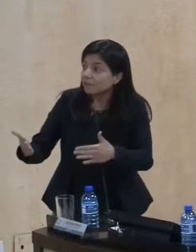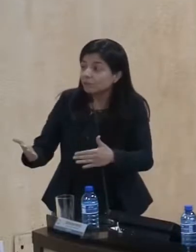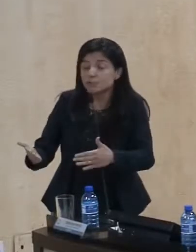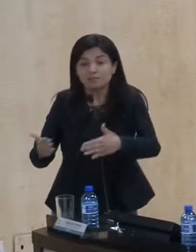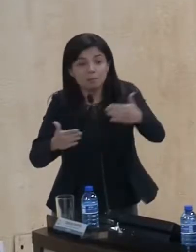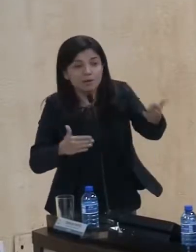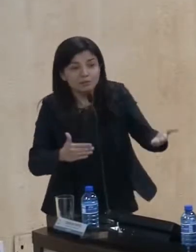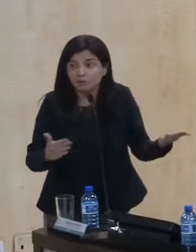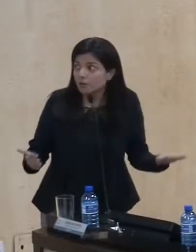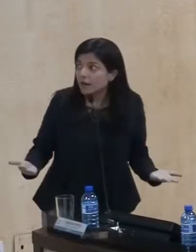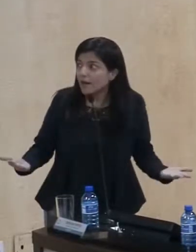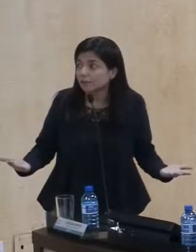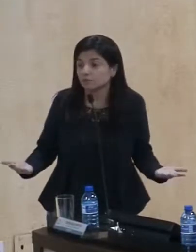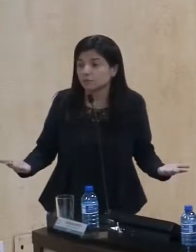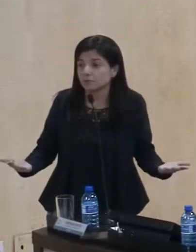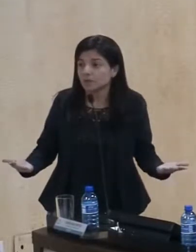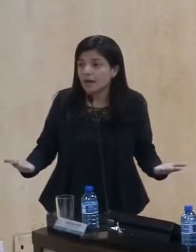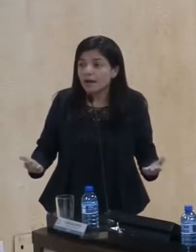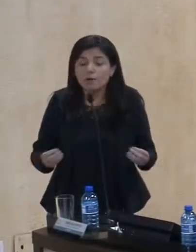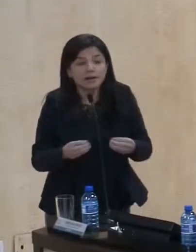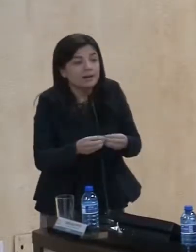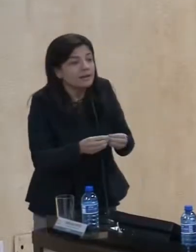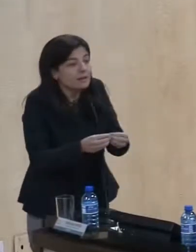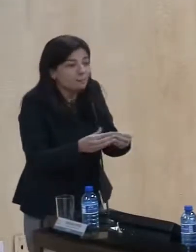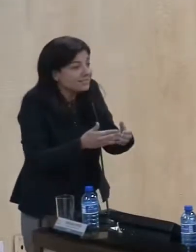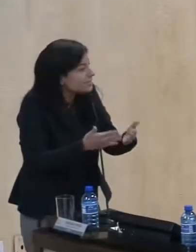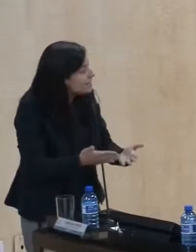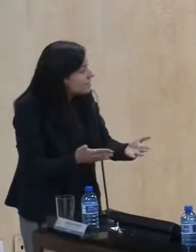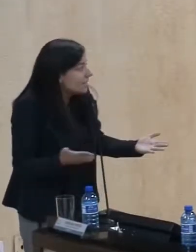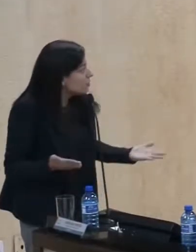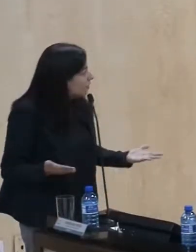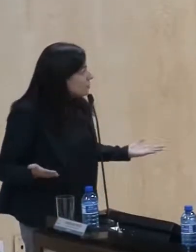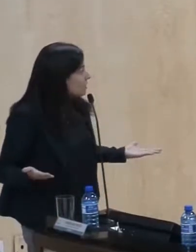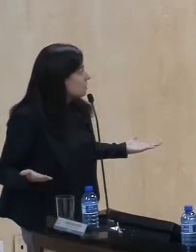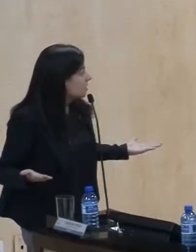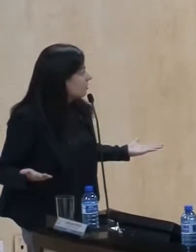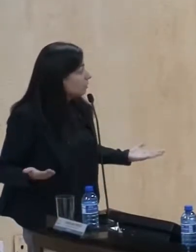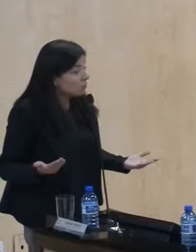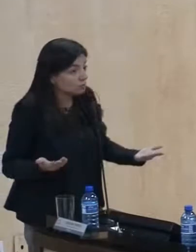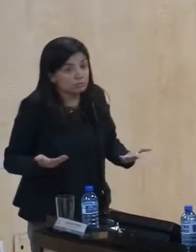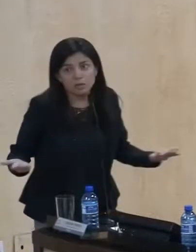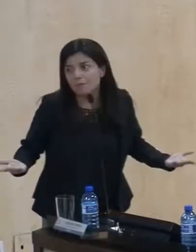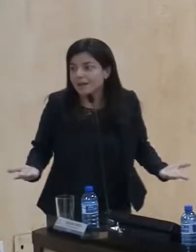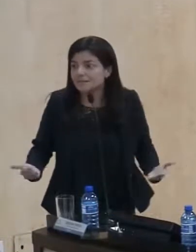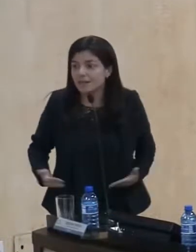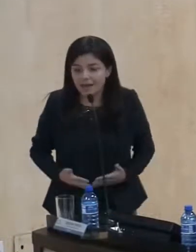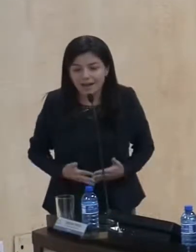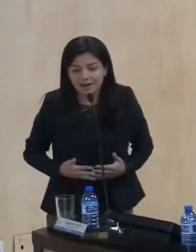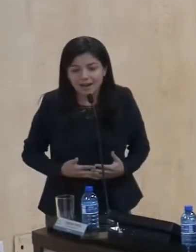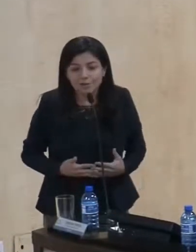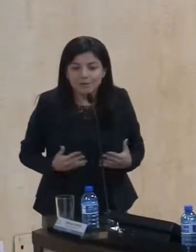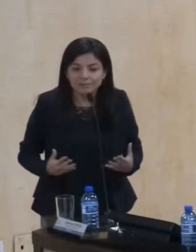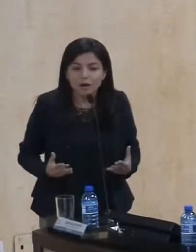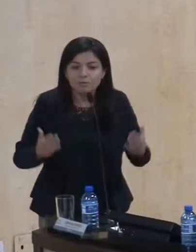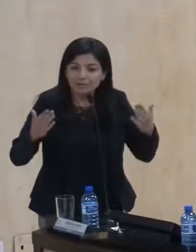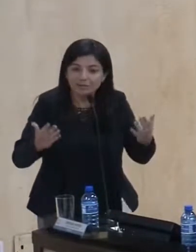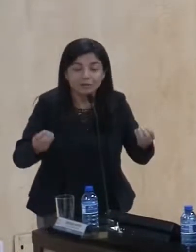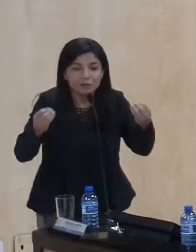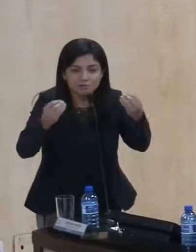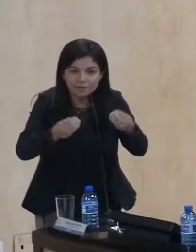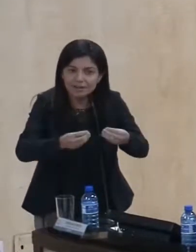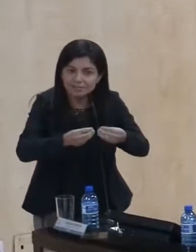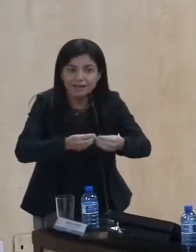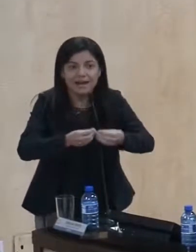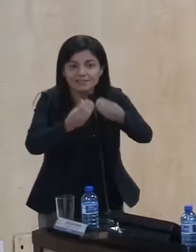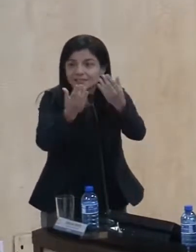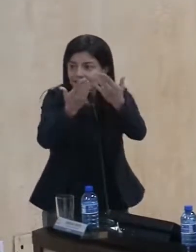A prova que não estava boa é que foi trocado. Agora, precisa se resolver a situação. Eu não consigo mais aguentar o secretário